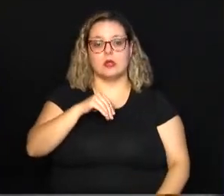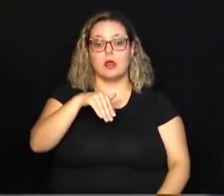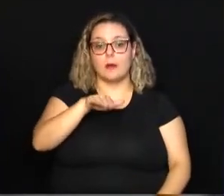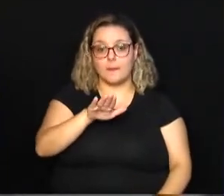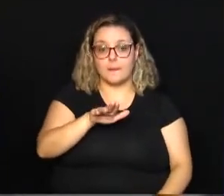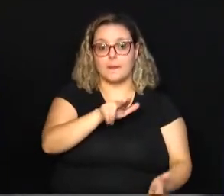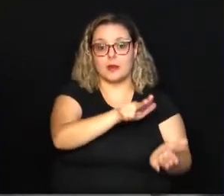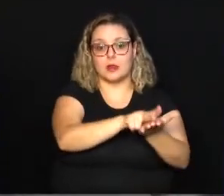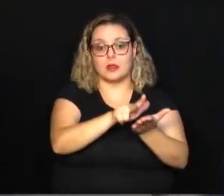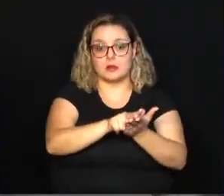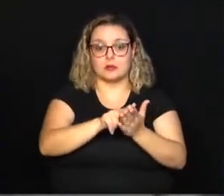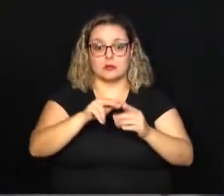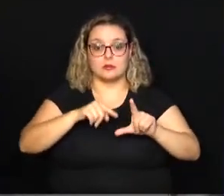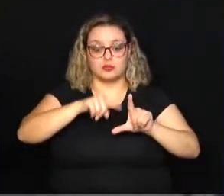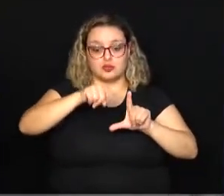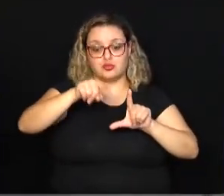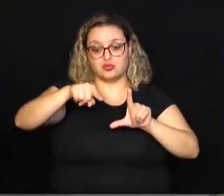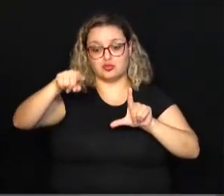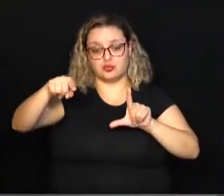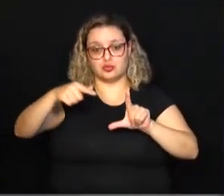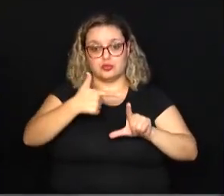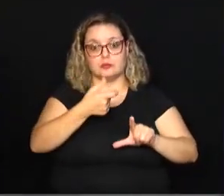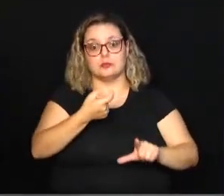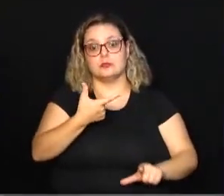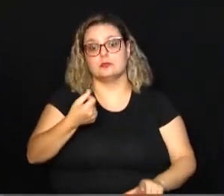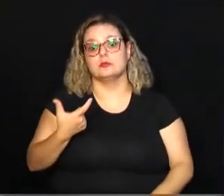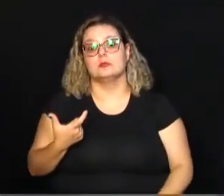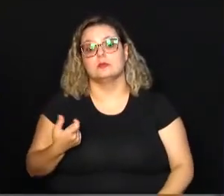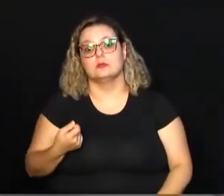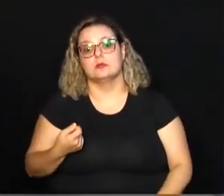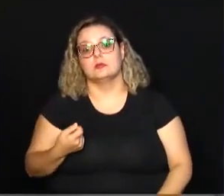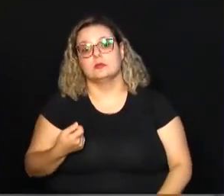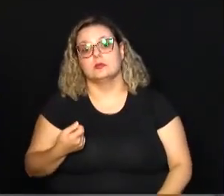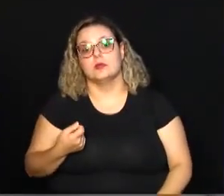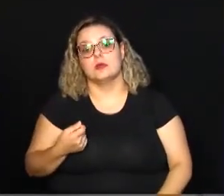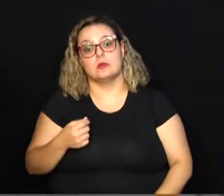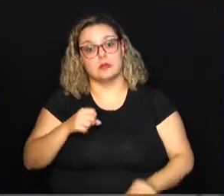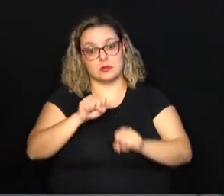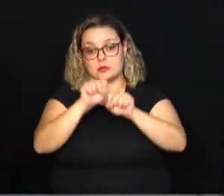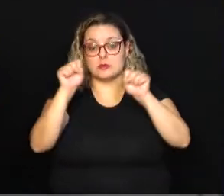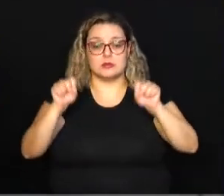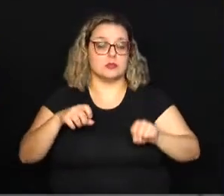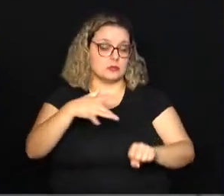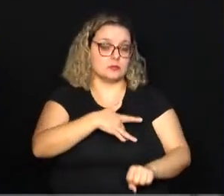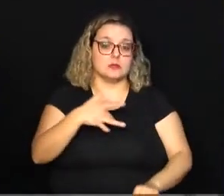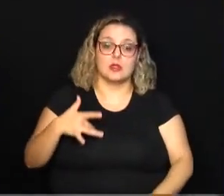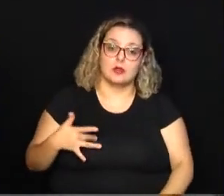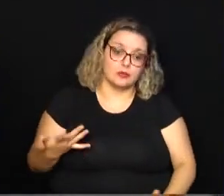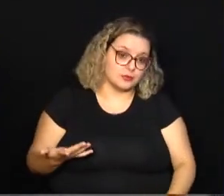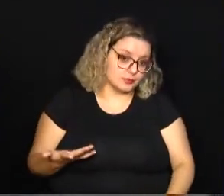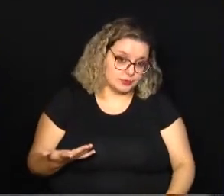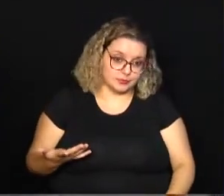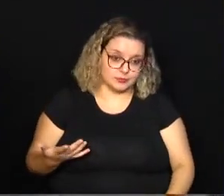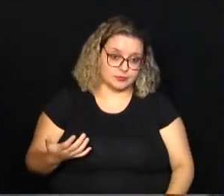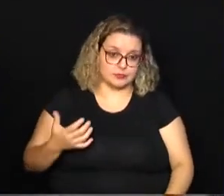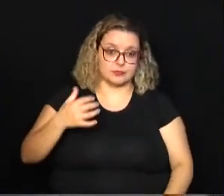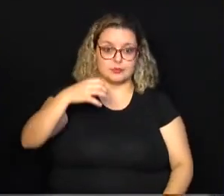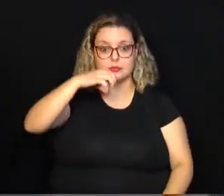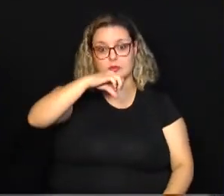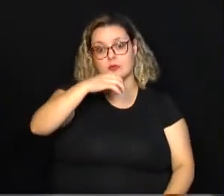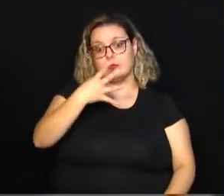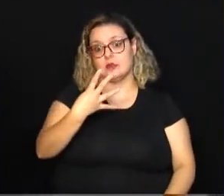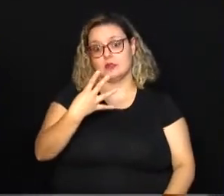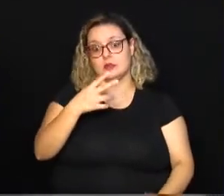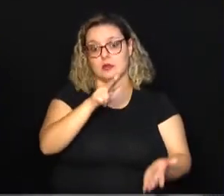no auge da pandemia de 2020 pelo Sistema Municipal de Saúde. O Estado tinha 94 leitos, eles estão